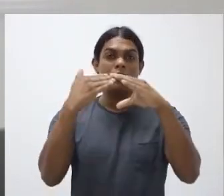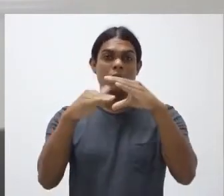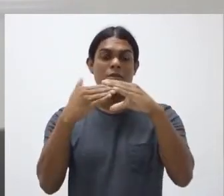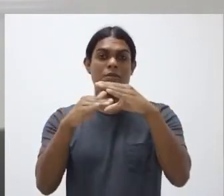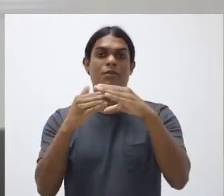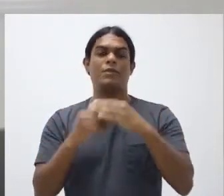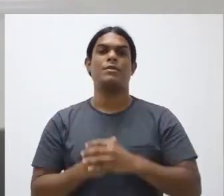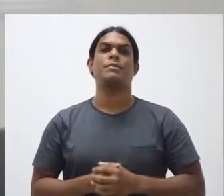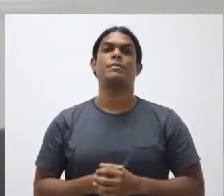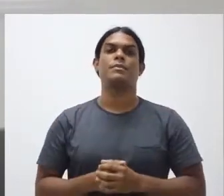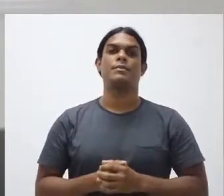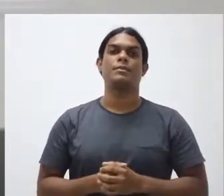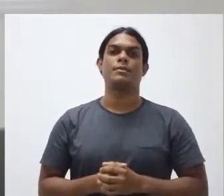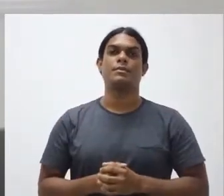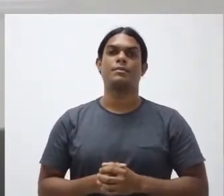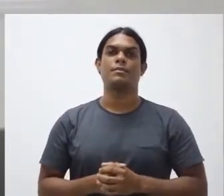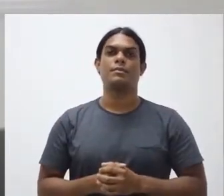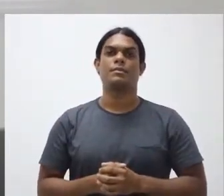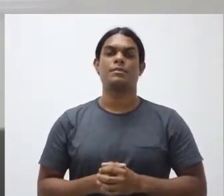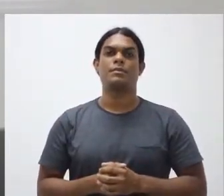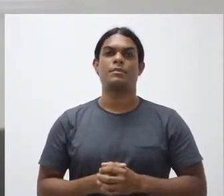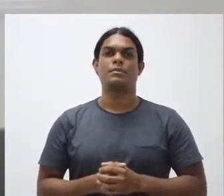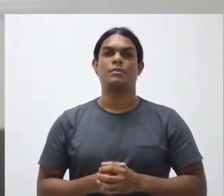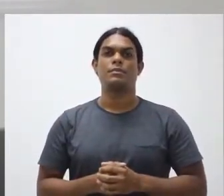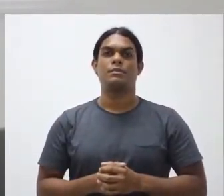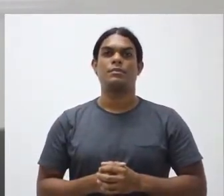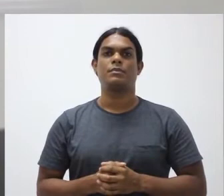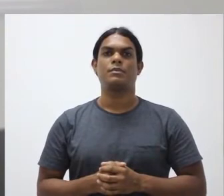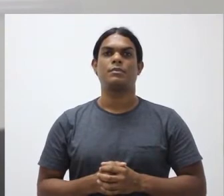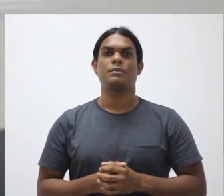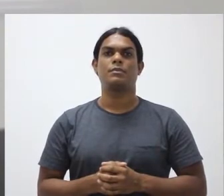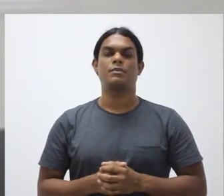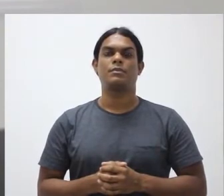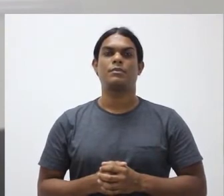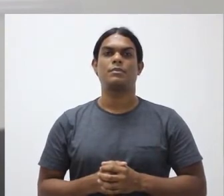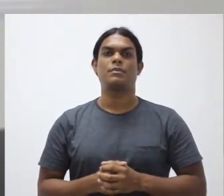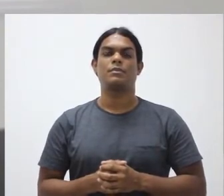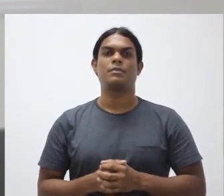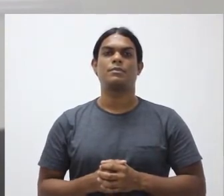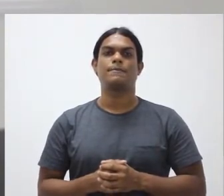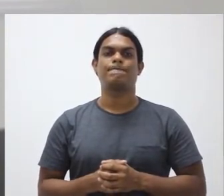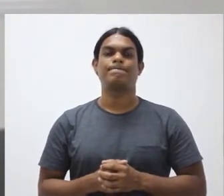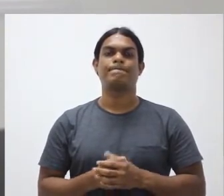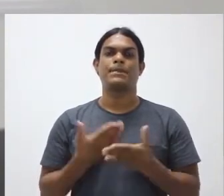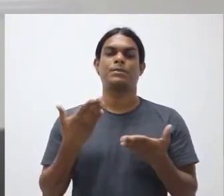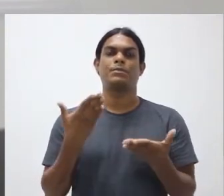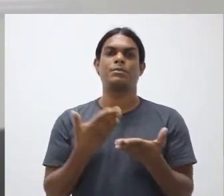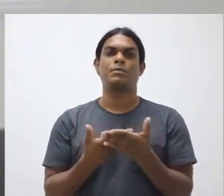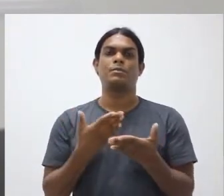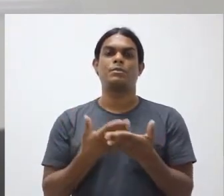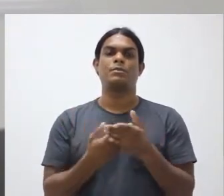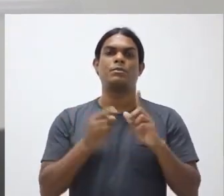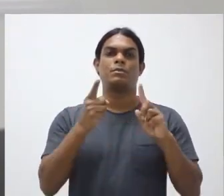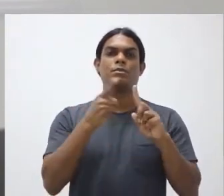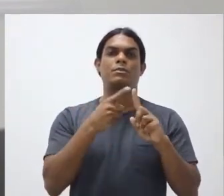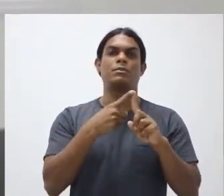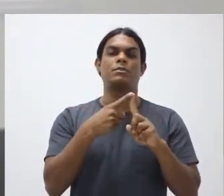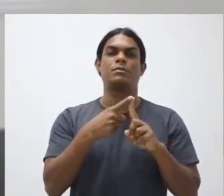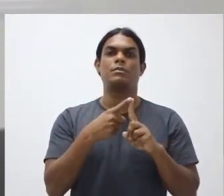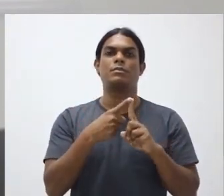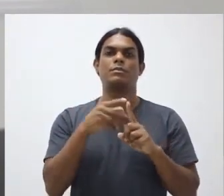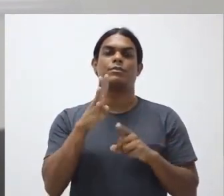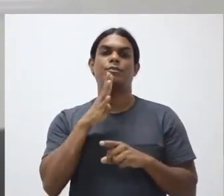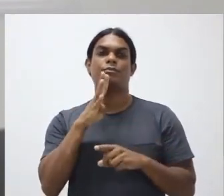as atividades semanais. Vamos iniciar então o estudo da competência 1, que